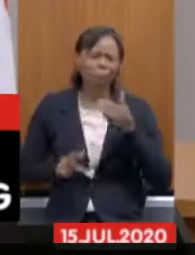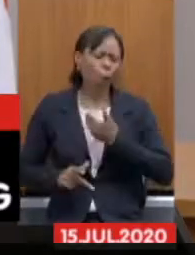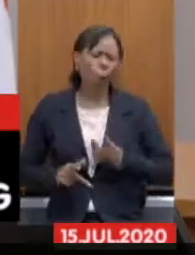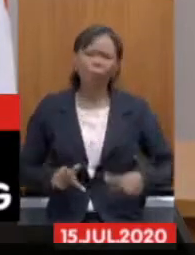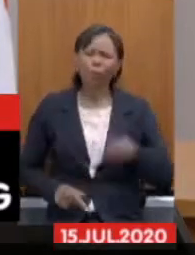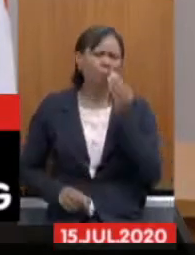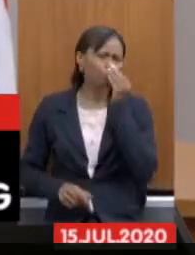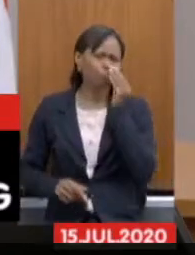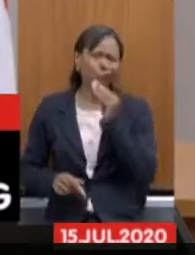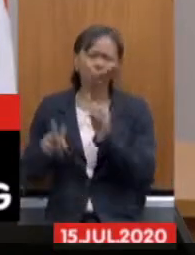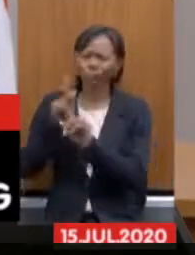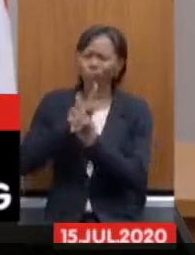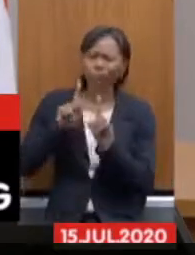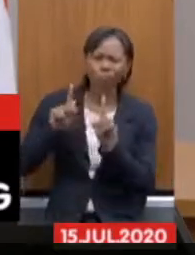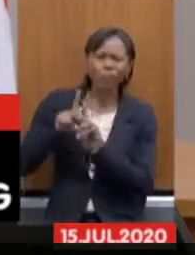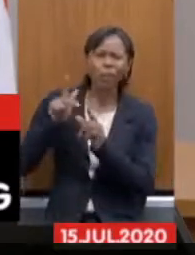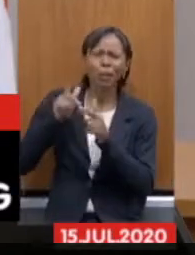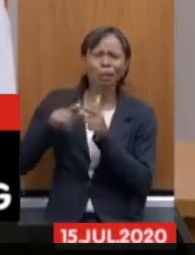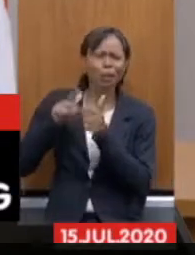gestores